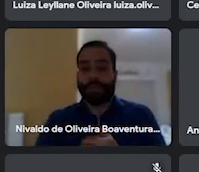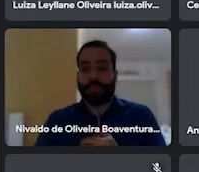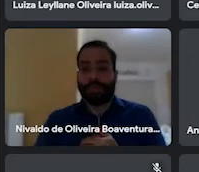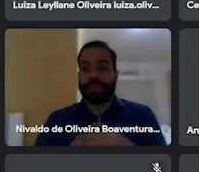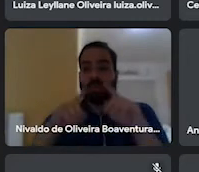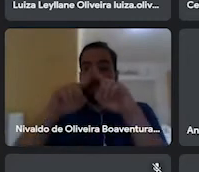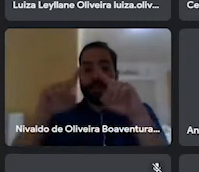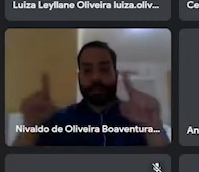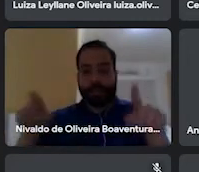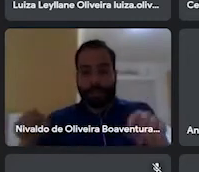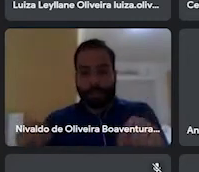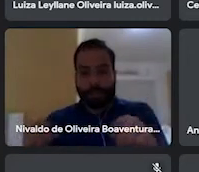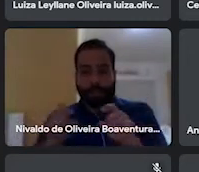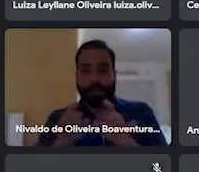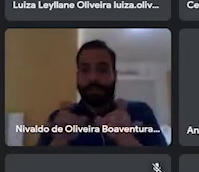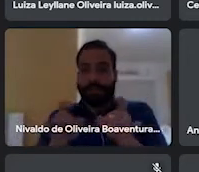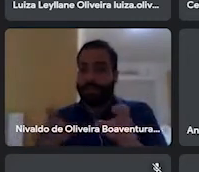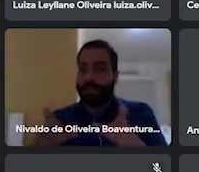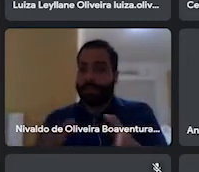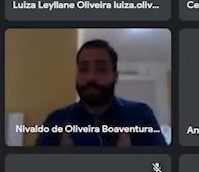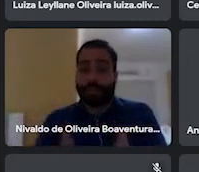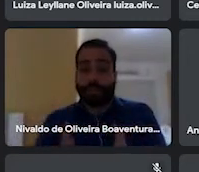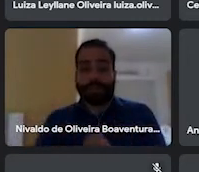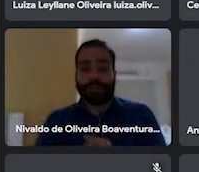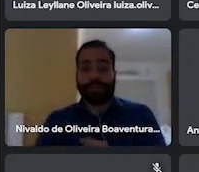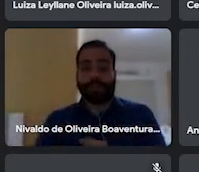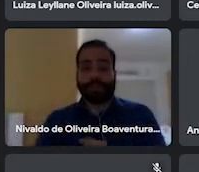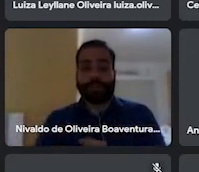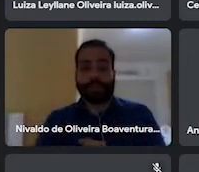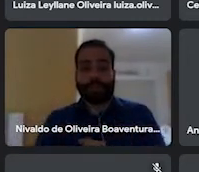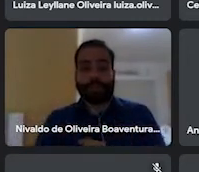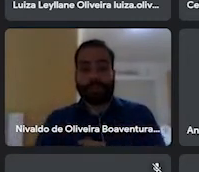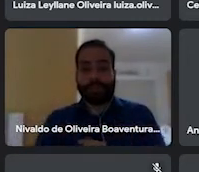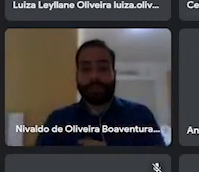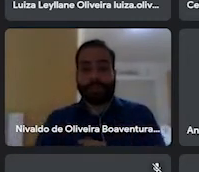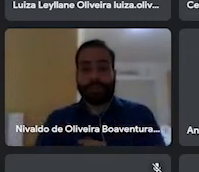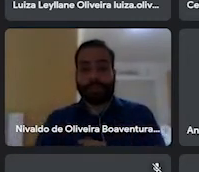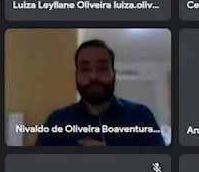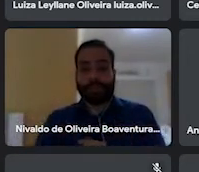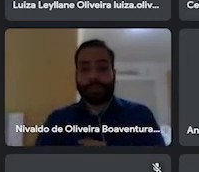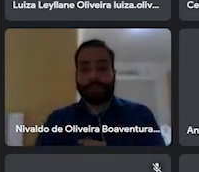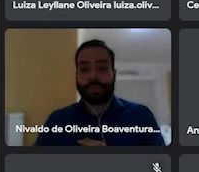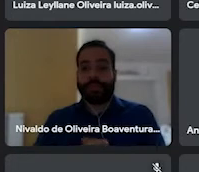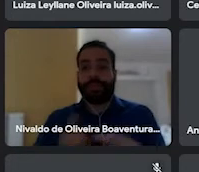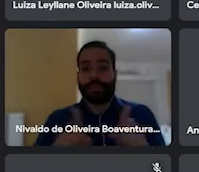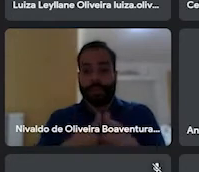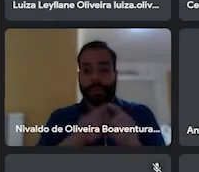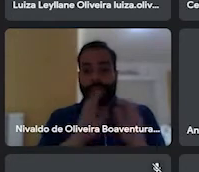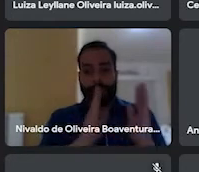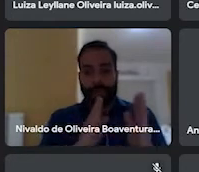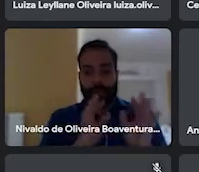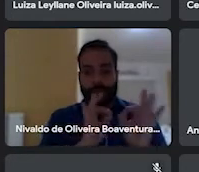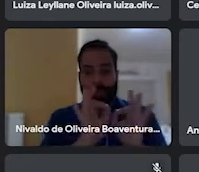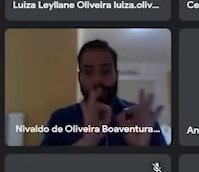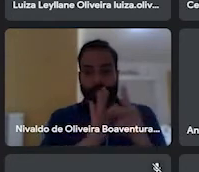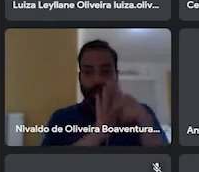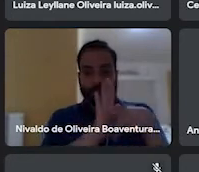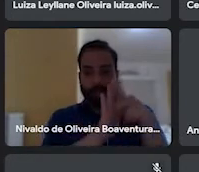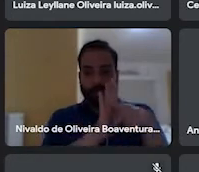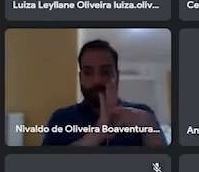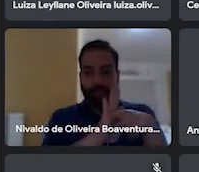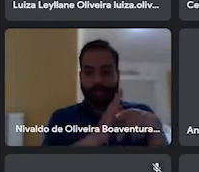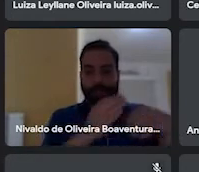padaria. Então, incluindo as etapas de projeto, construção,